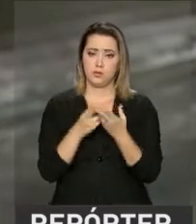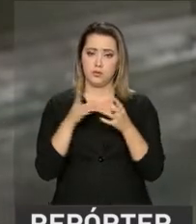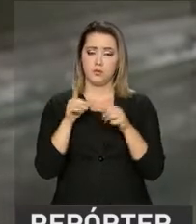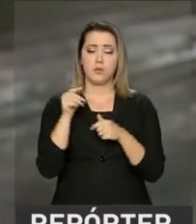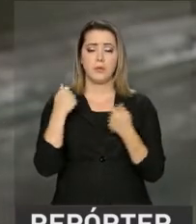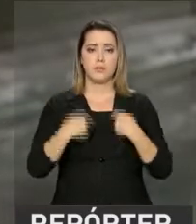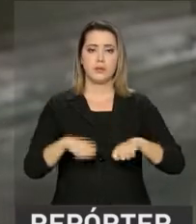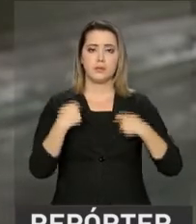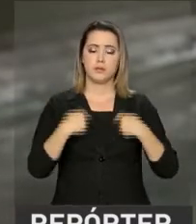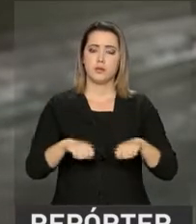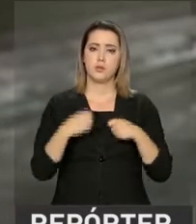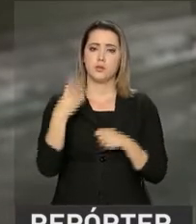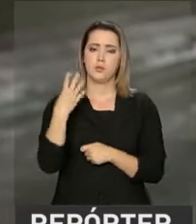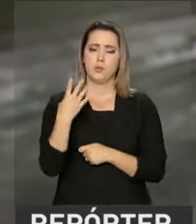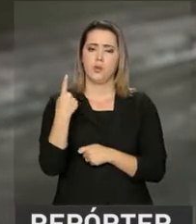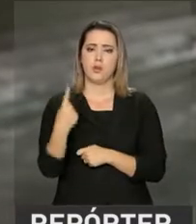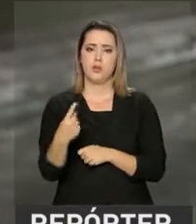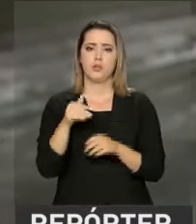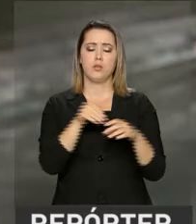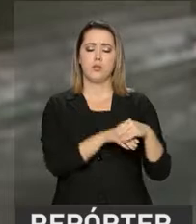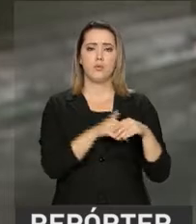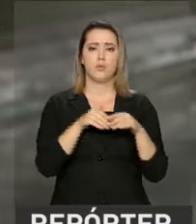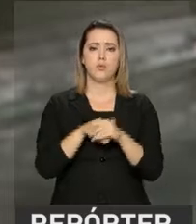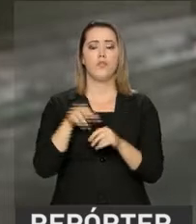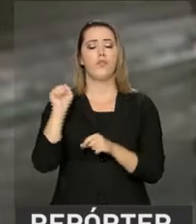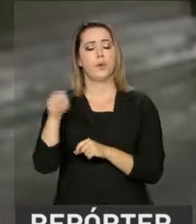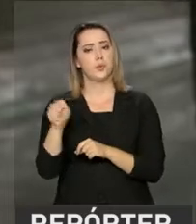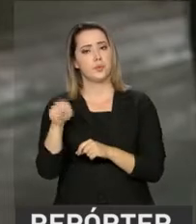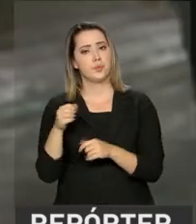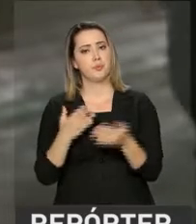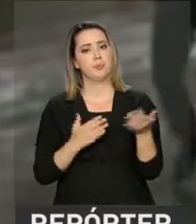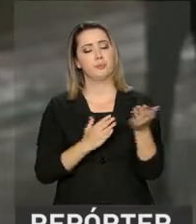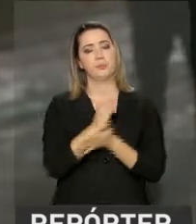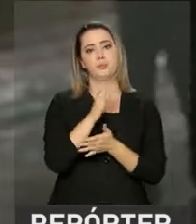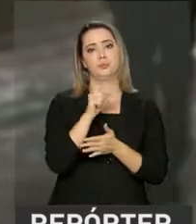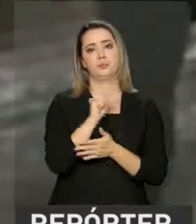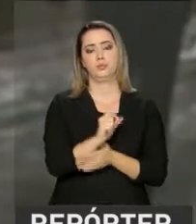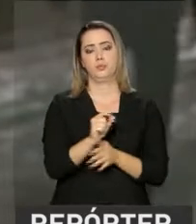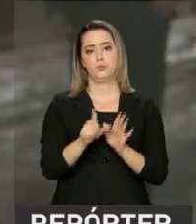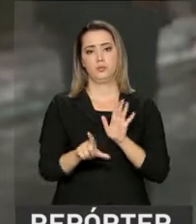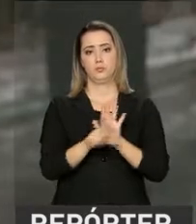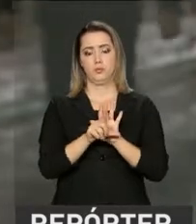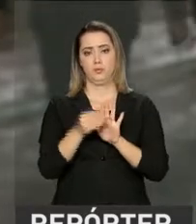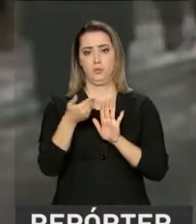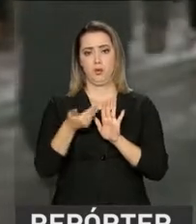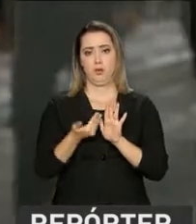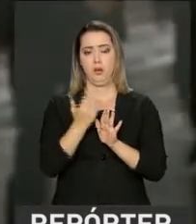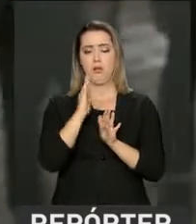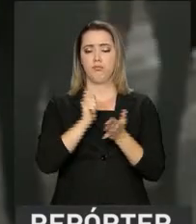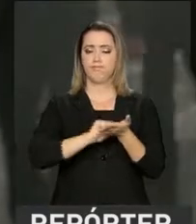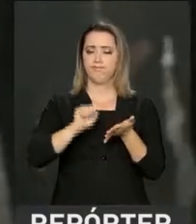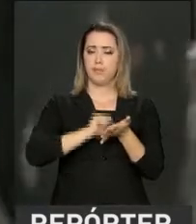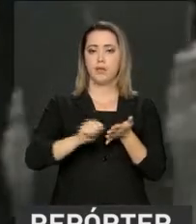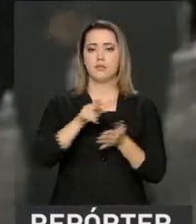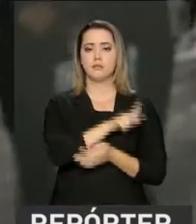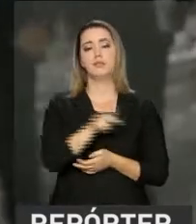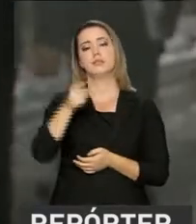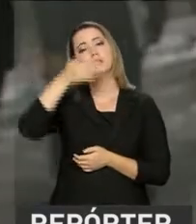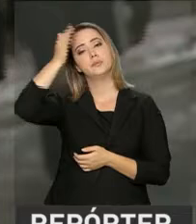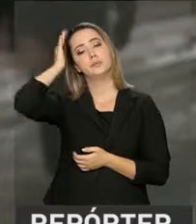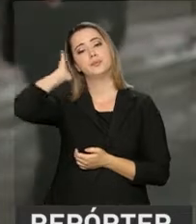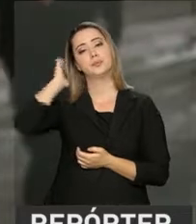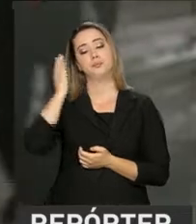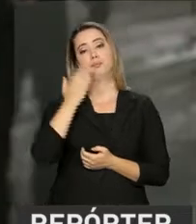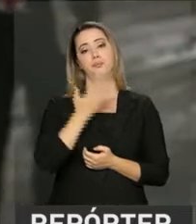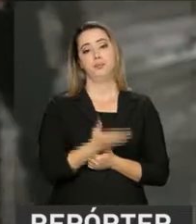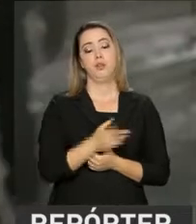são necessários 41 votos favoráveis para que o projeto seja aprovado e siga para a sanção do presidente Michel